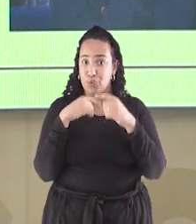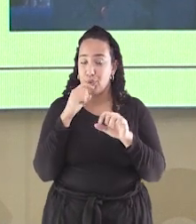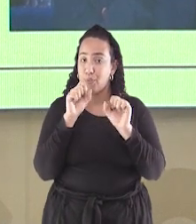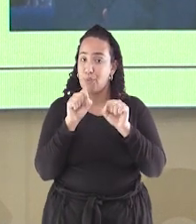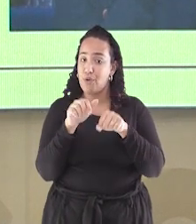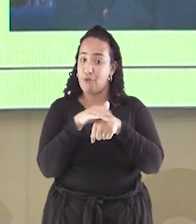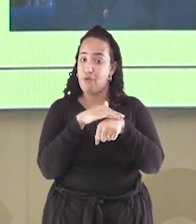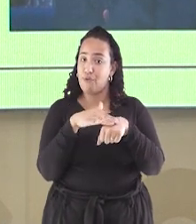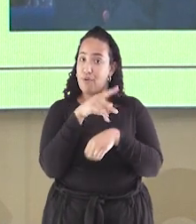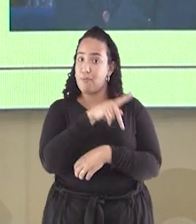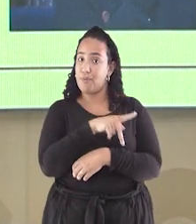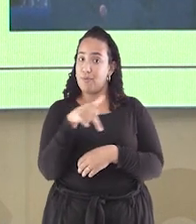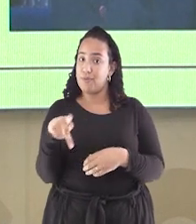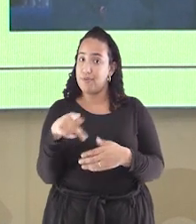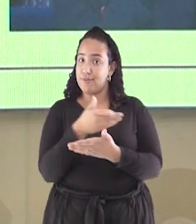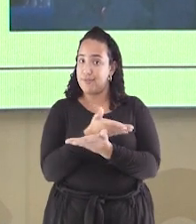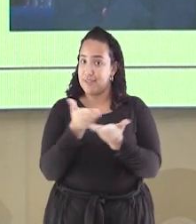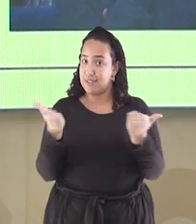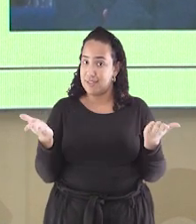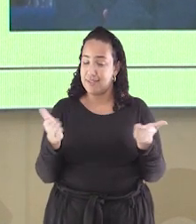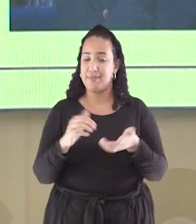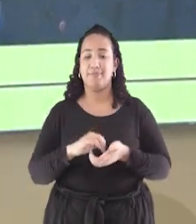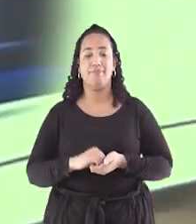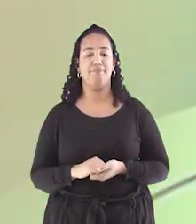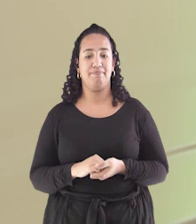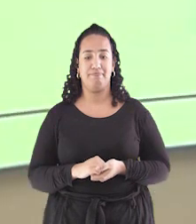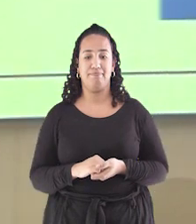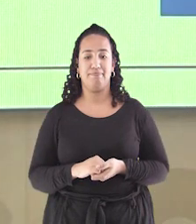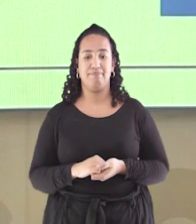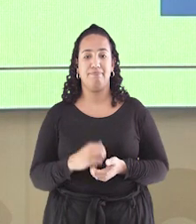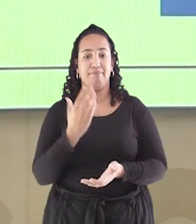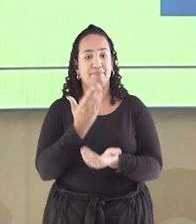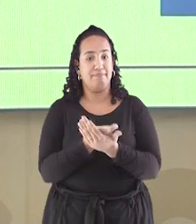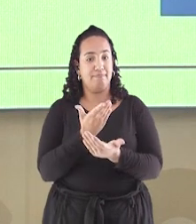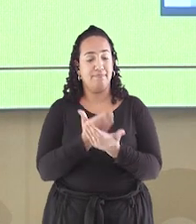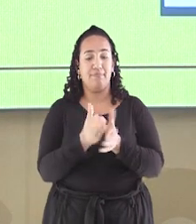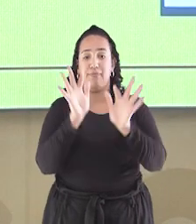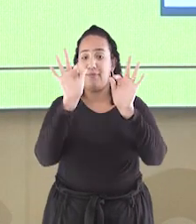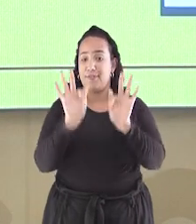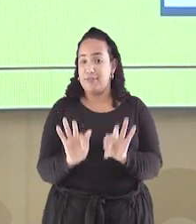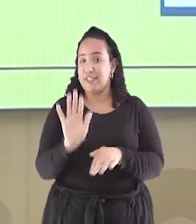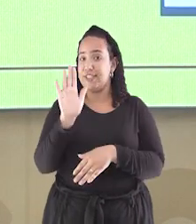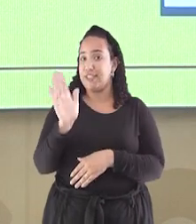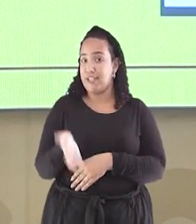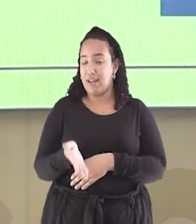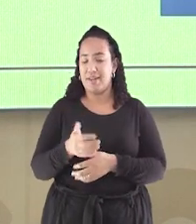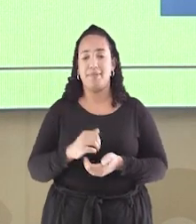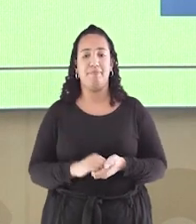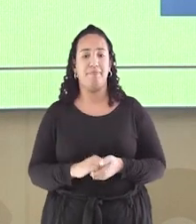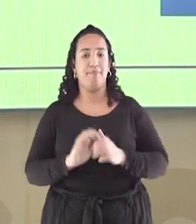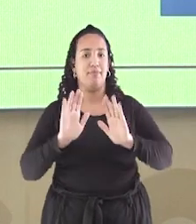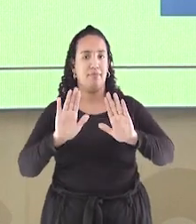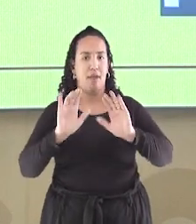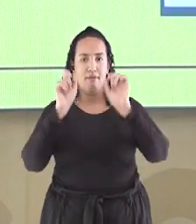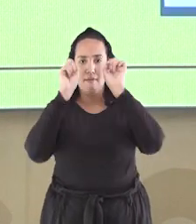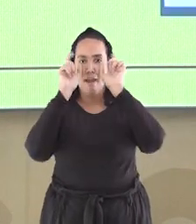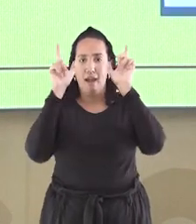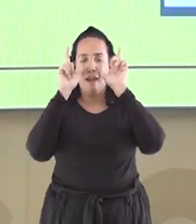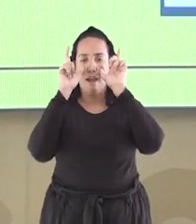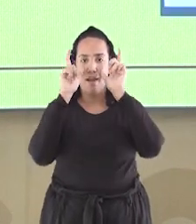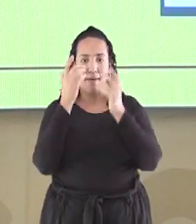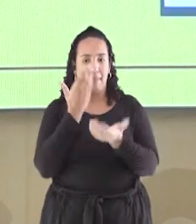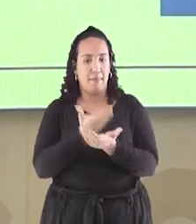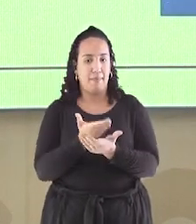dúvidas, poderá falar com o seu professor ou professora. Nossa aula chegou ao fim, mas fique